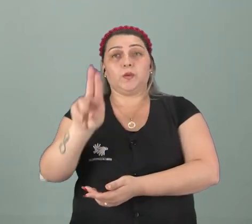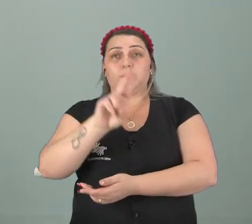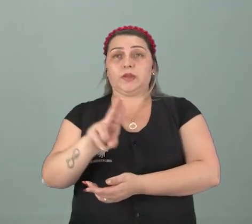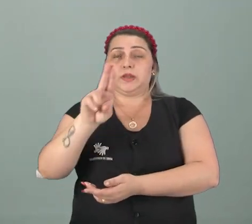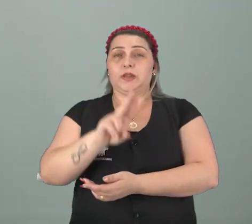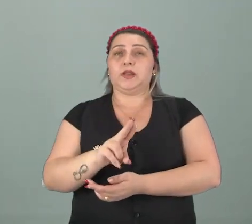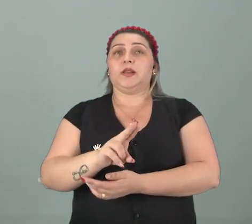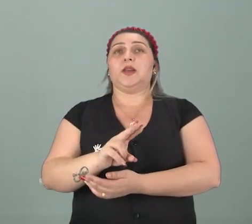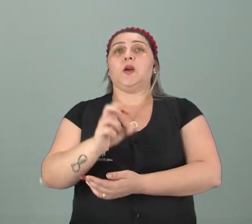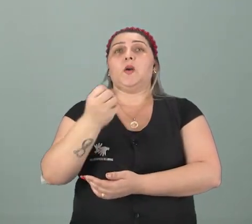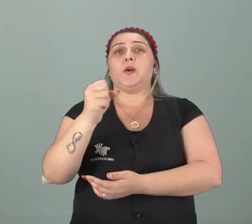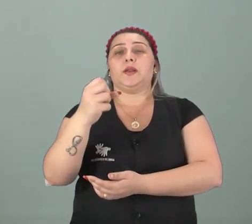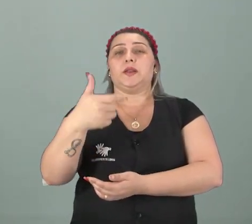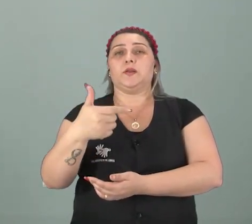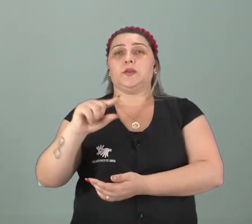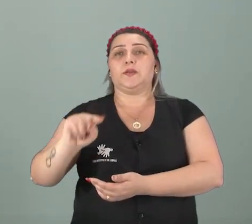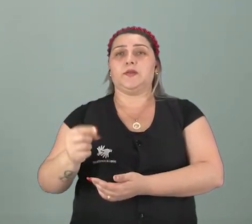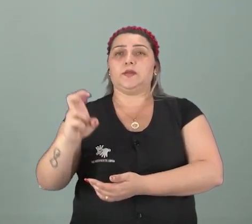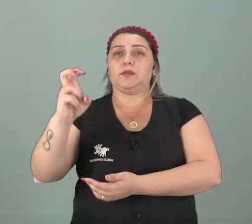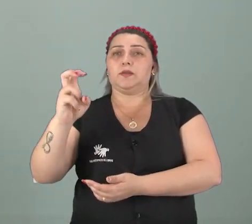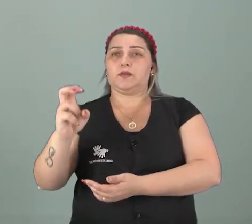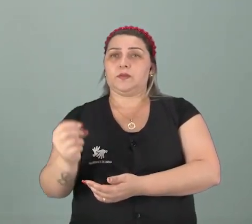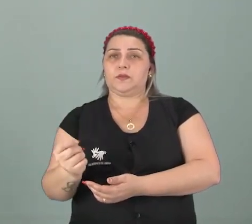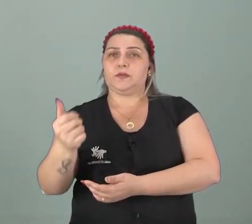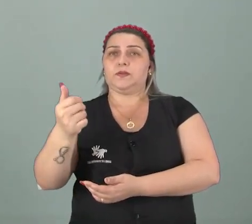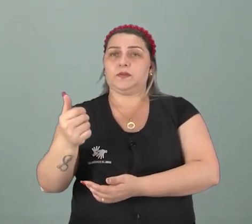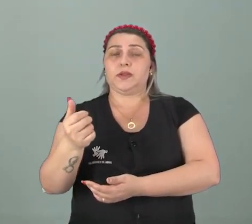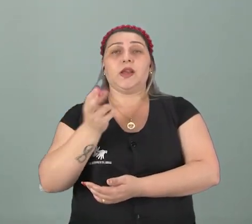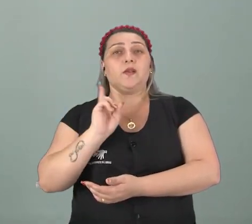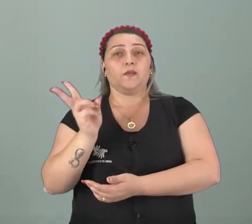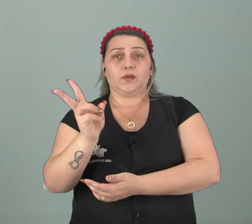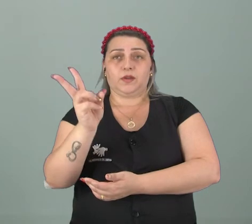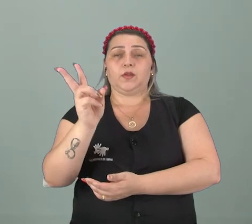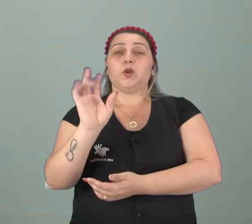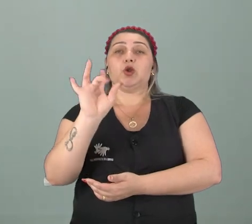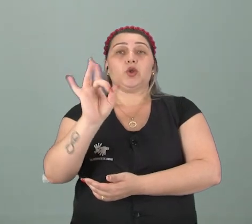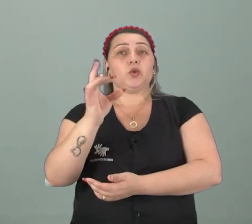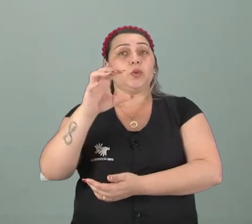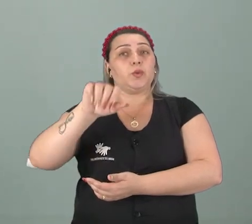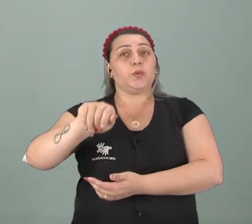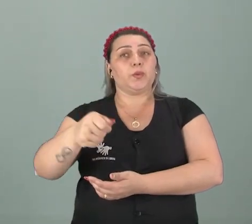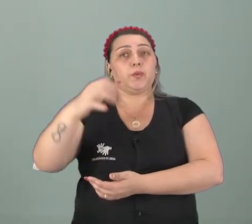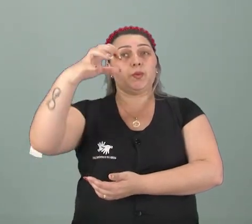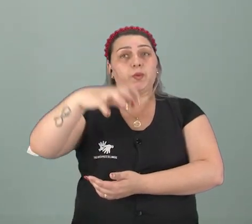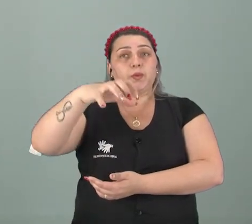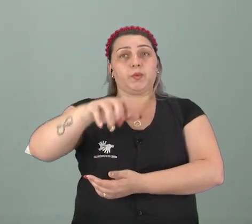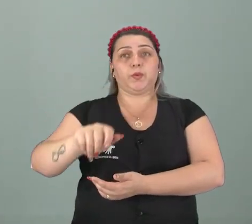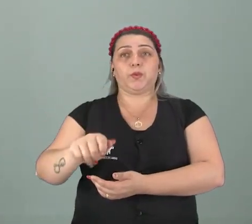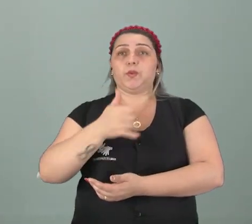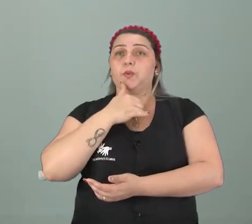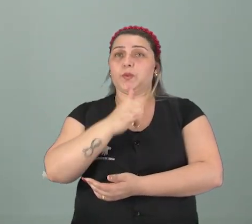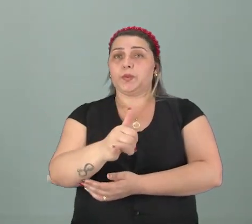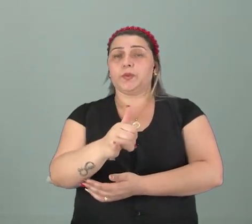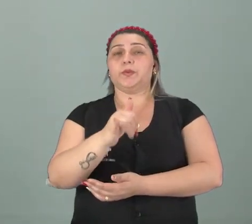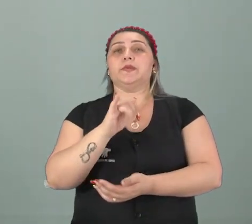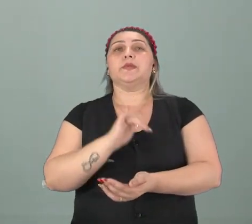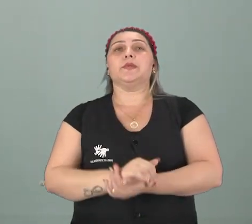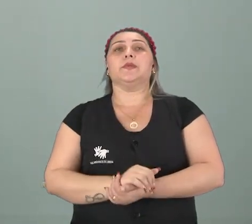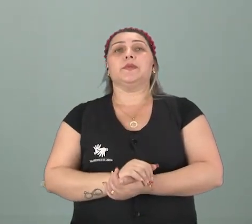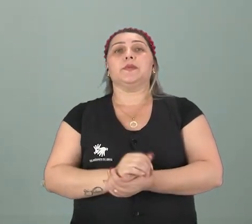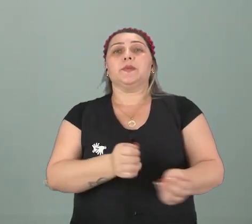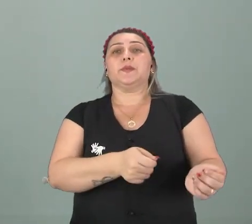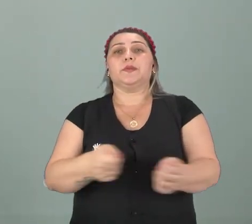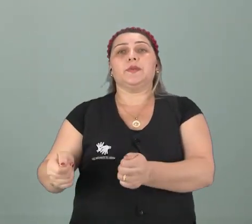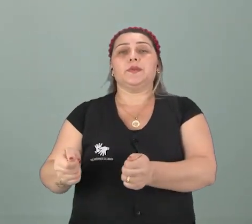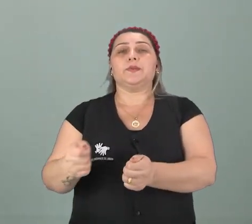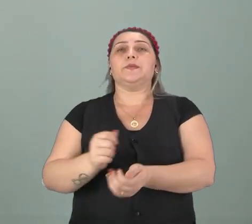mês, custou a ela R$ 82,50. É esse o valor que vem só do chuveiro, né, sem contar os outros eletrodomésticos, na